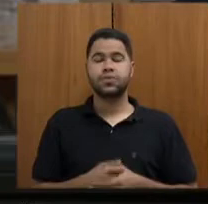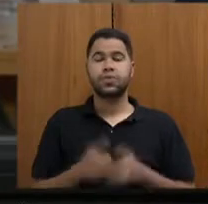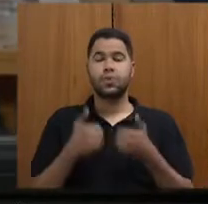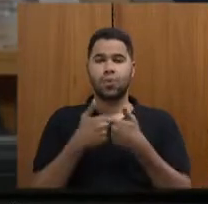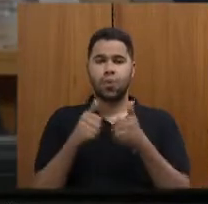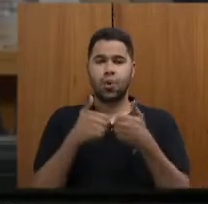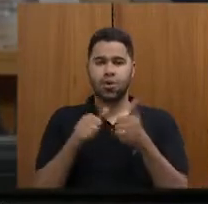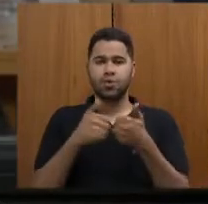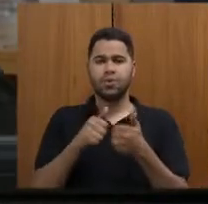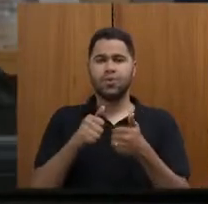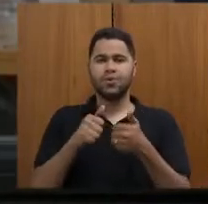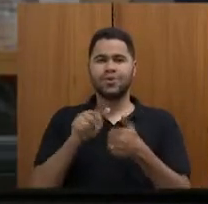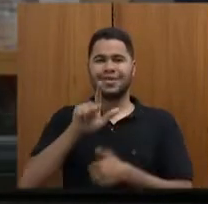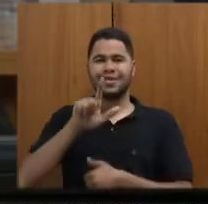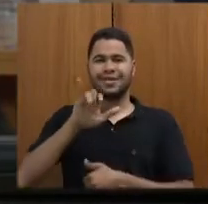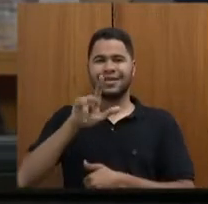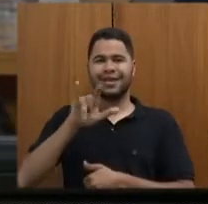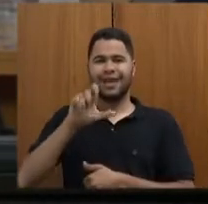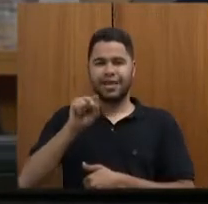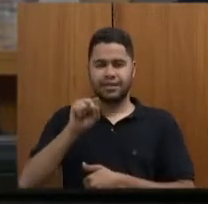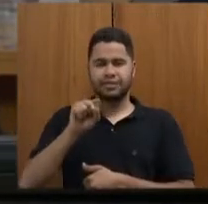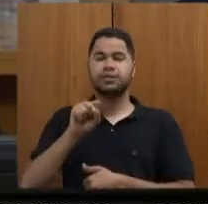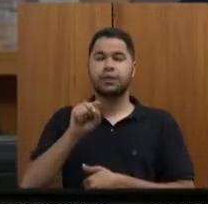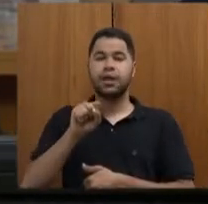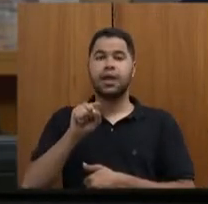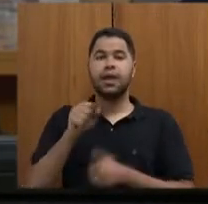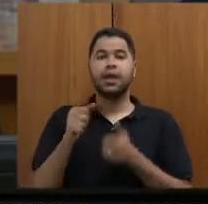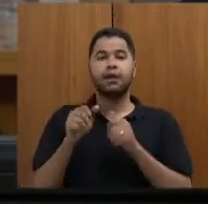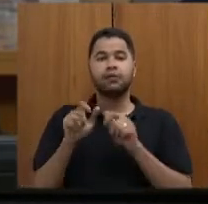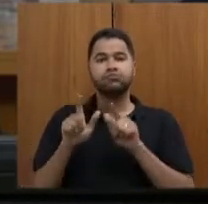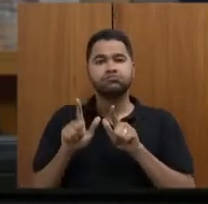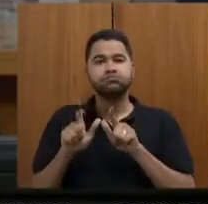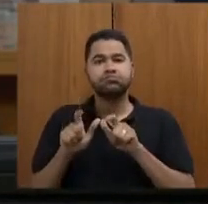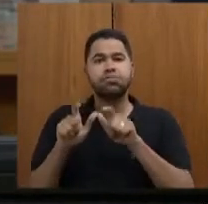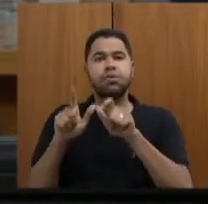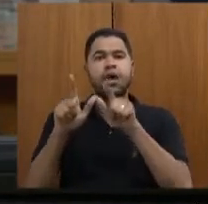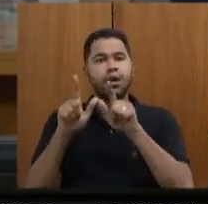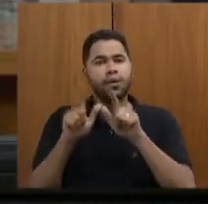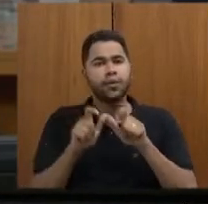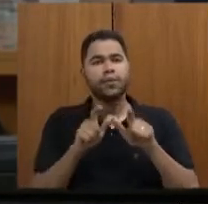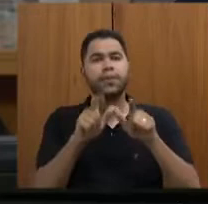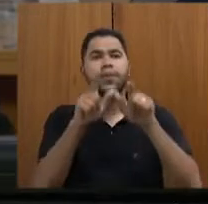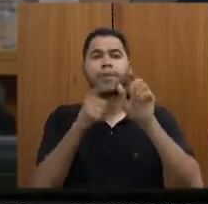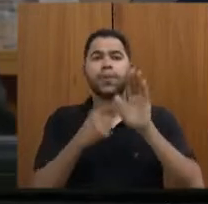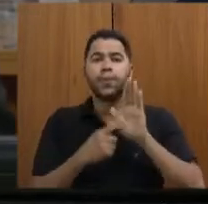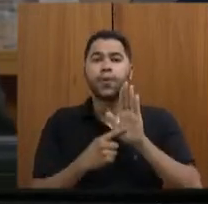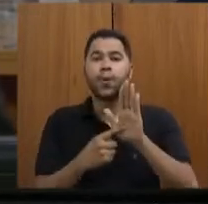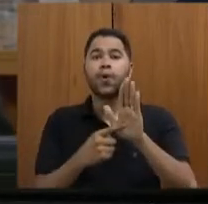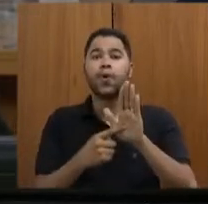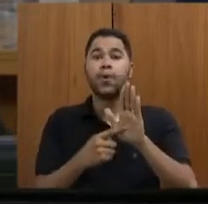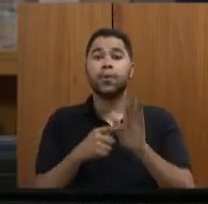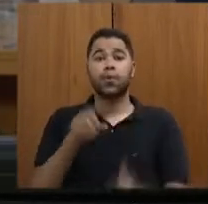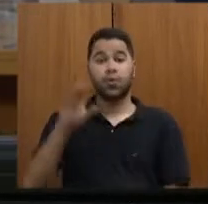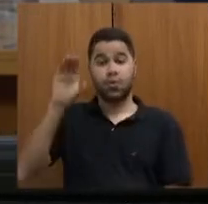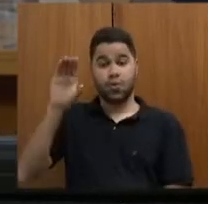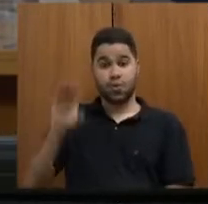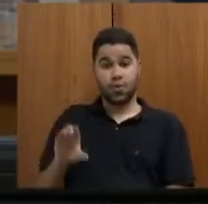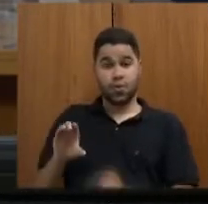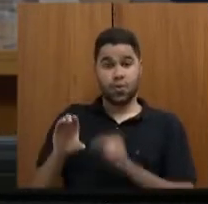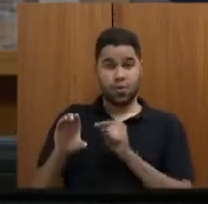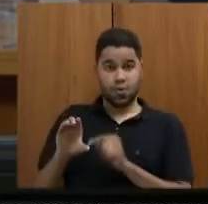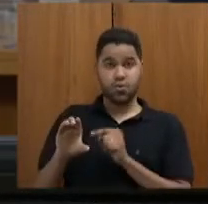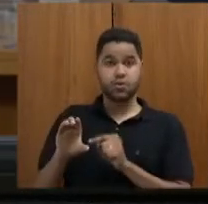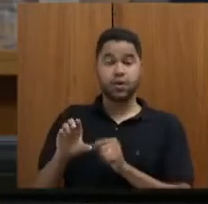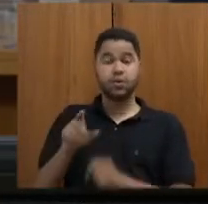Lilás, ele é... Todas as viagens em municípios, eles são definidos por um conselho. Então, a